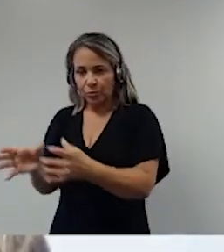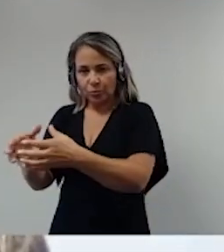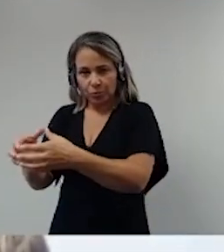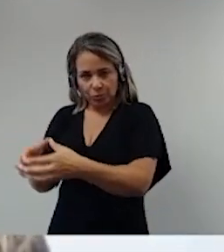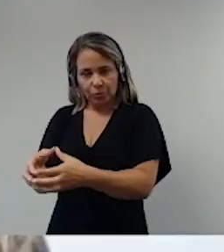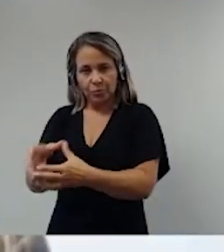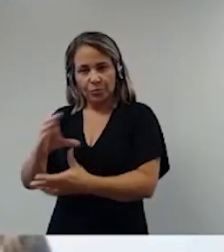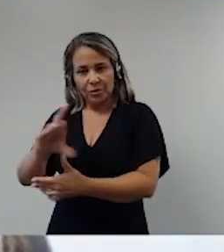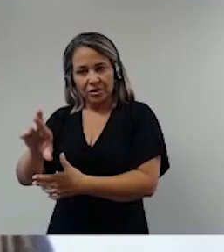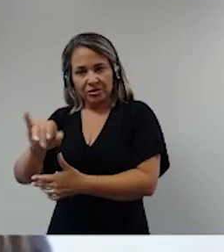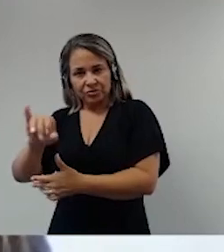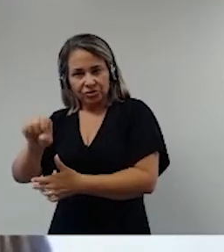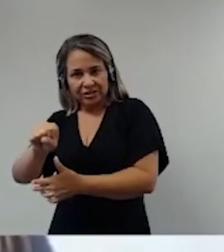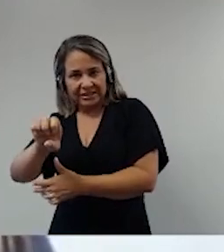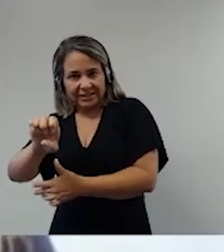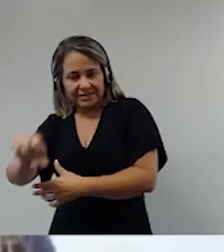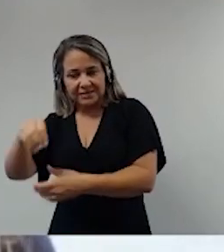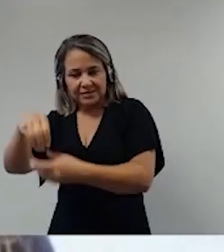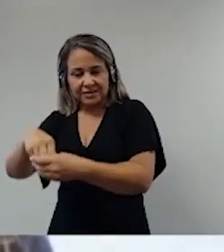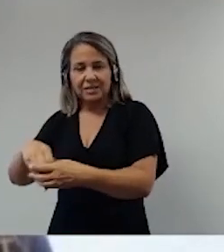comitê de crise na companhia,